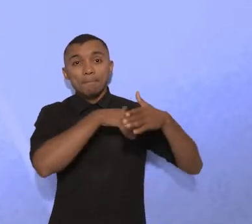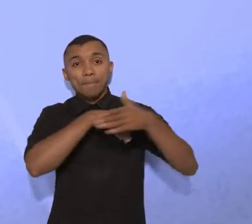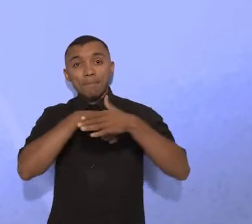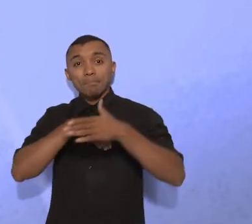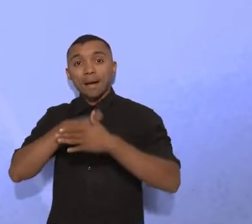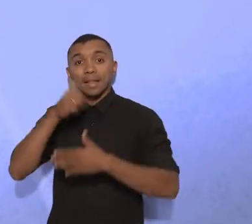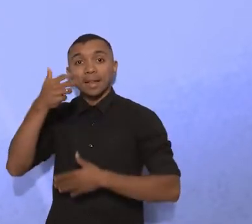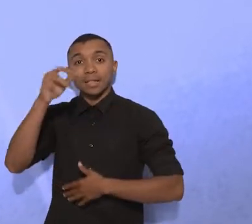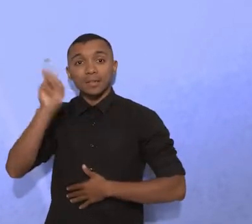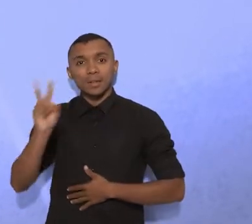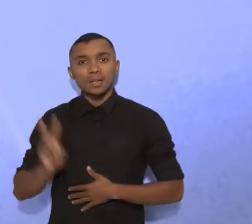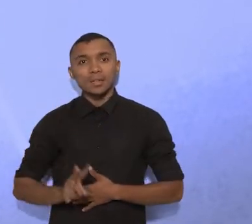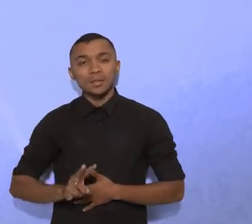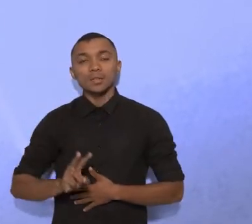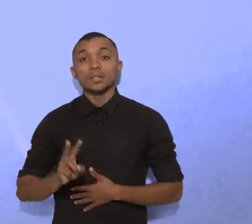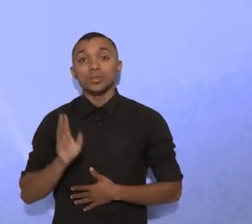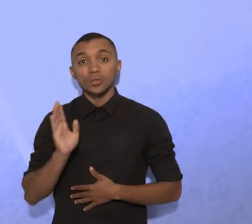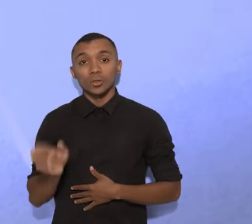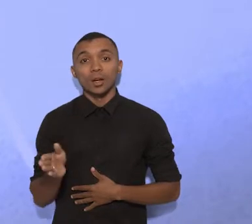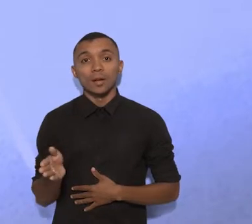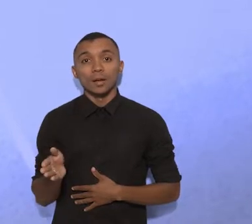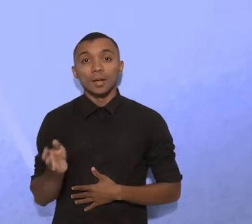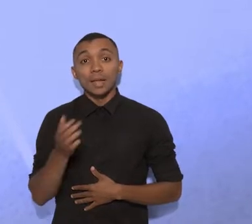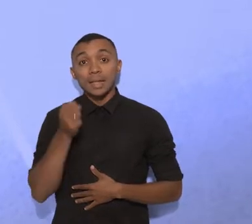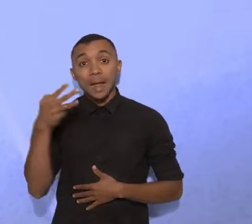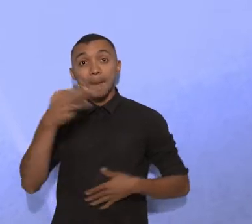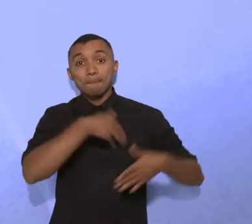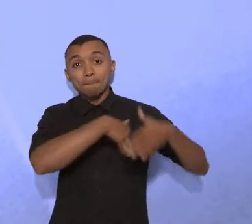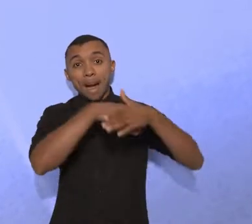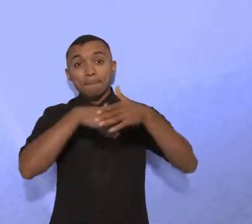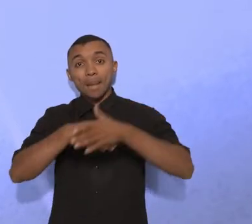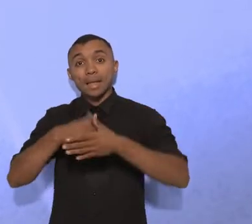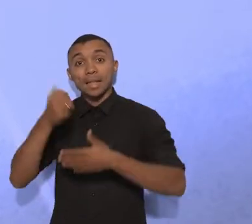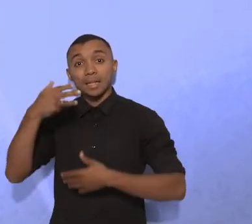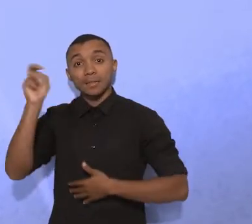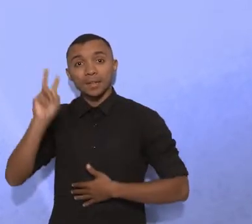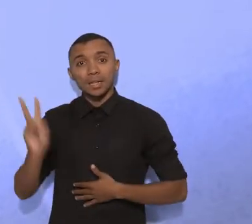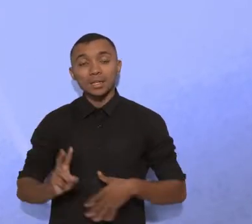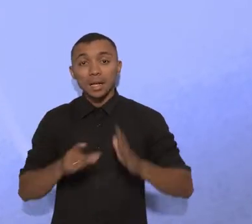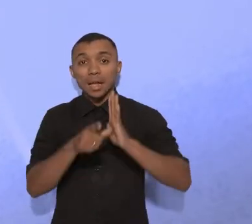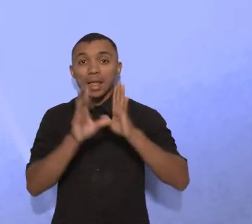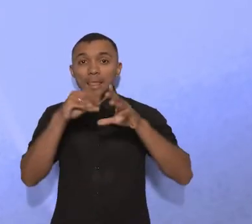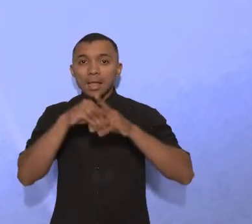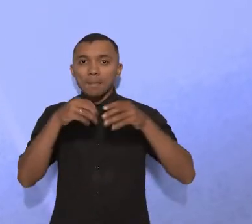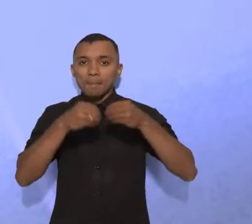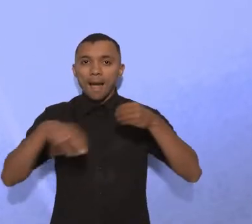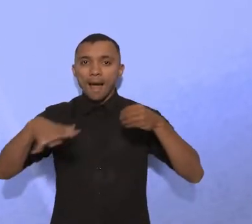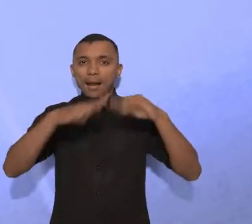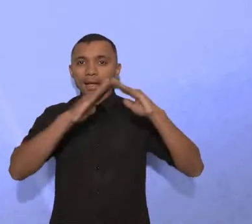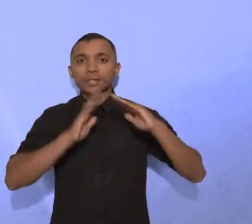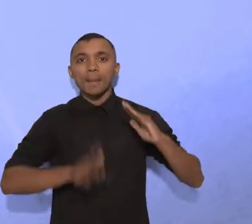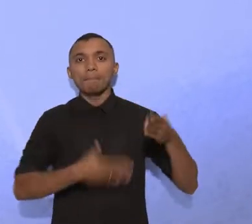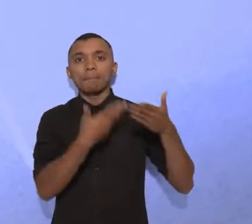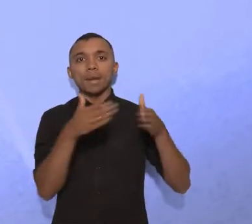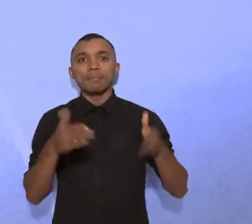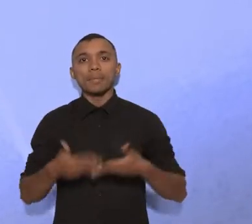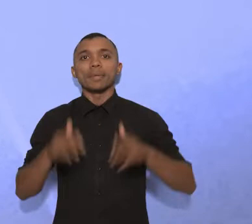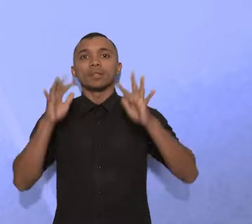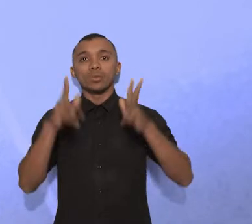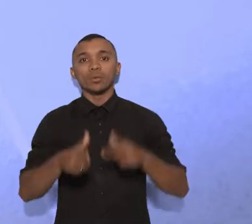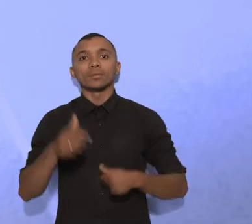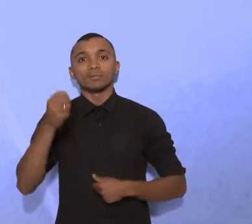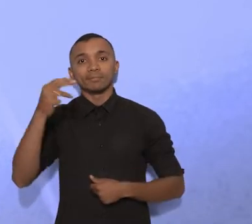três chances, bastava ganhar um desses. Dos três jogos que ele disputou por último, inclusive dois dentro de casa, ele perdeu dois. Perdeu os três, aliás. Foi.